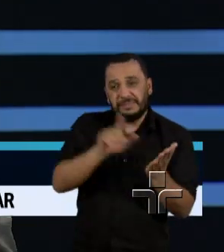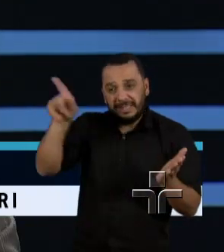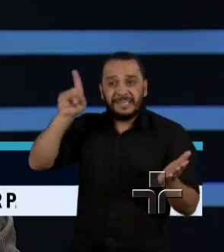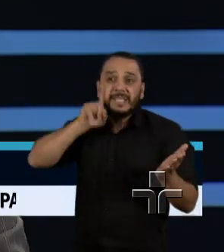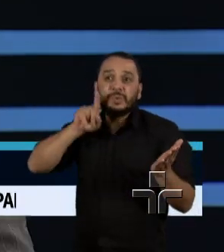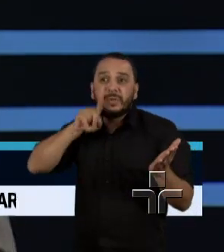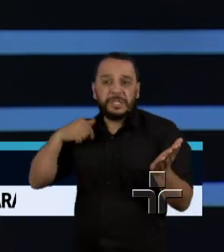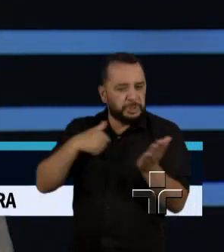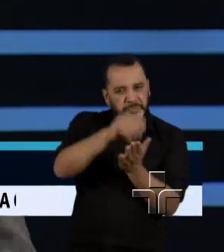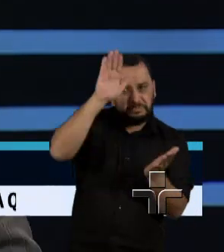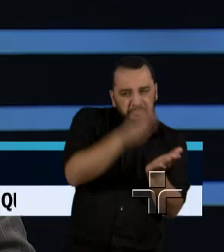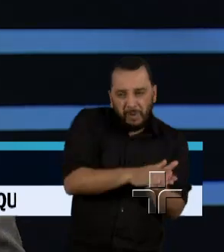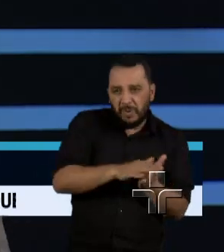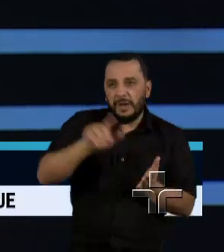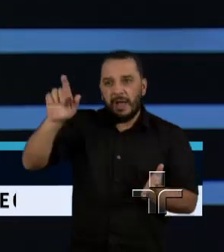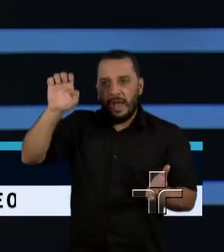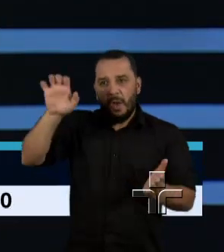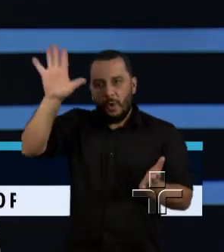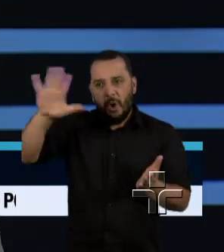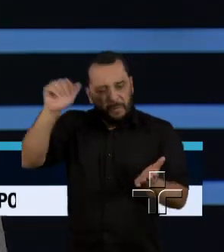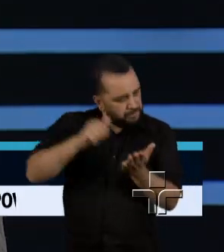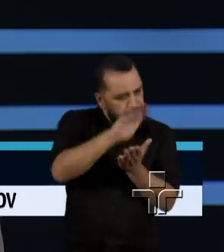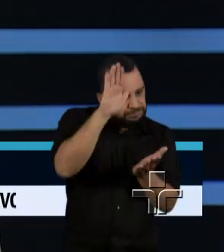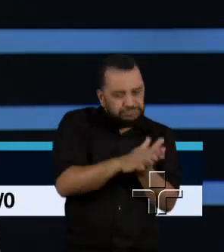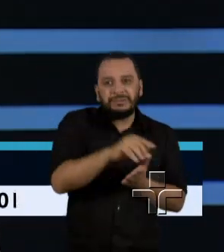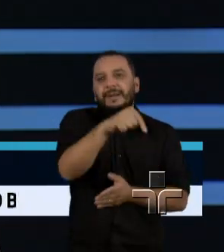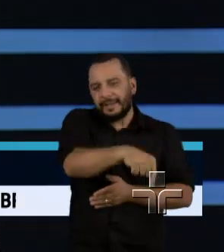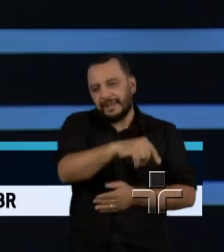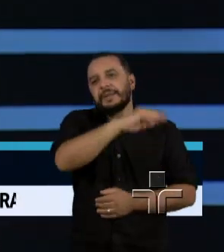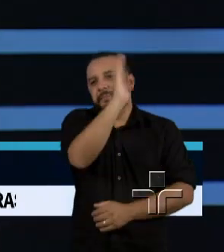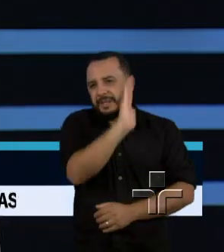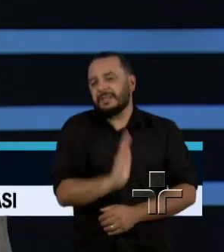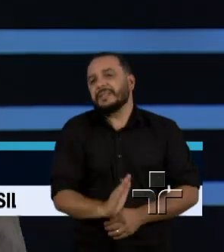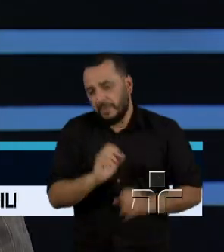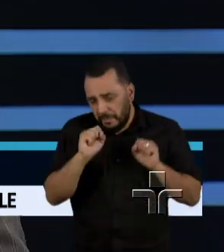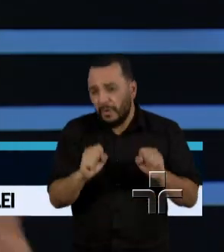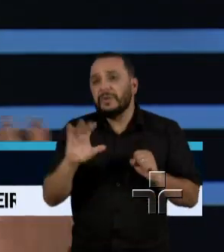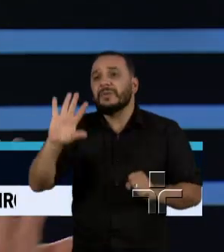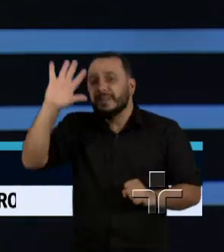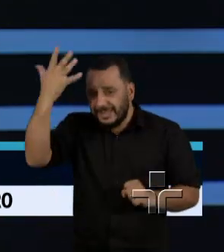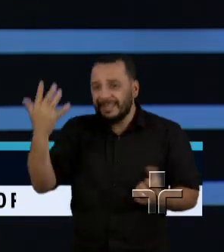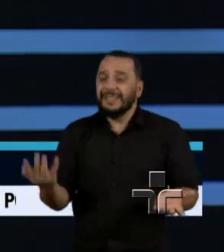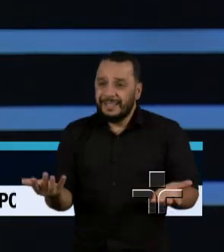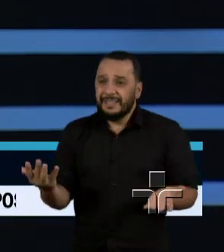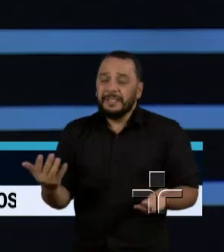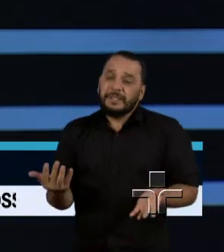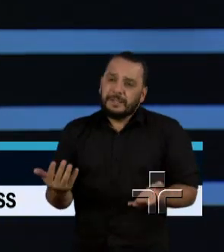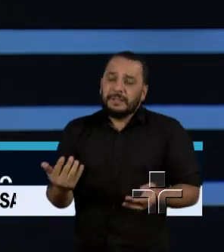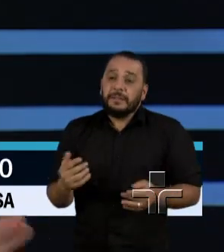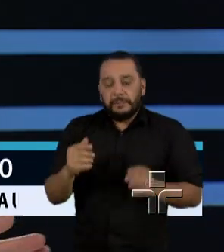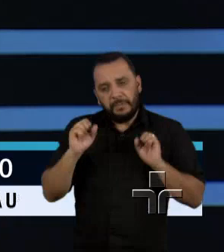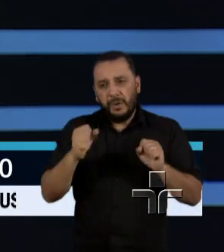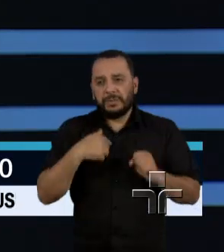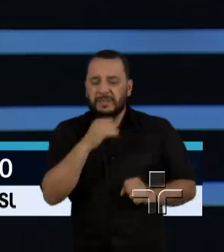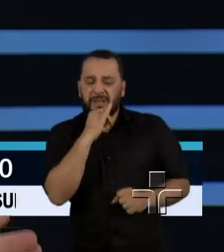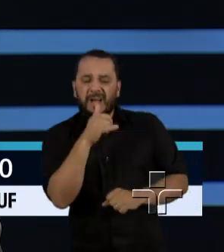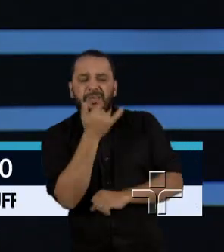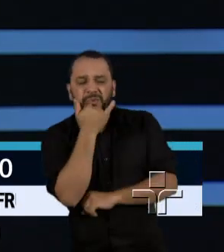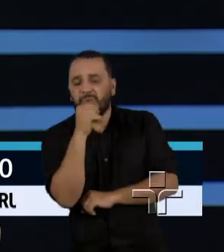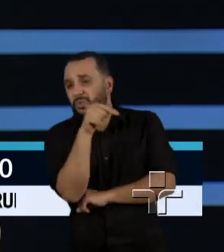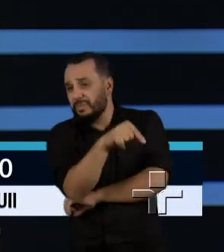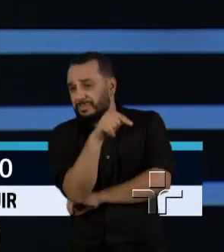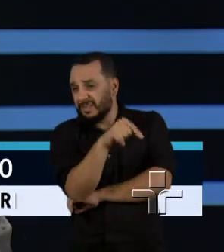né, porque não quer os produtos do agronegócio que são muito competitivos, e ele pode usar isso, por exemplo, e falar, olha, é um país